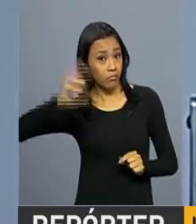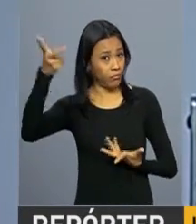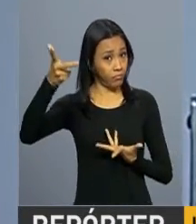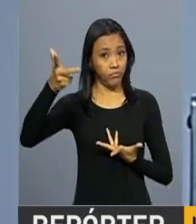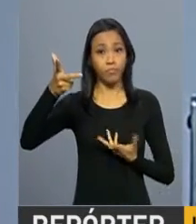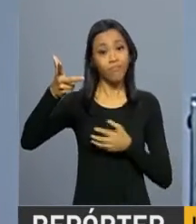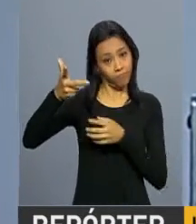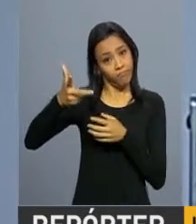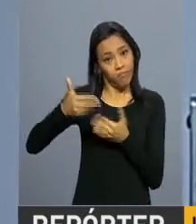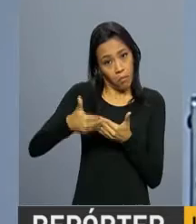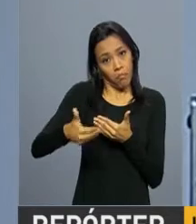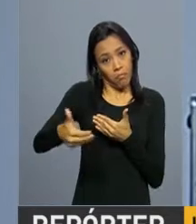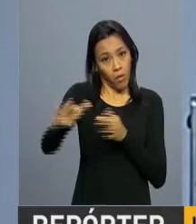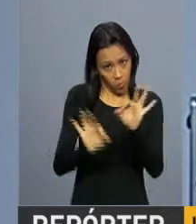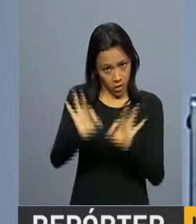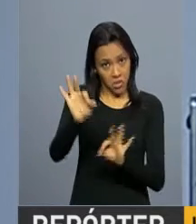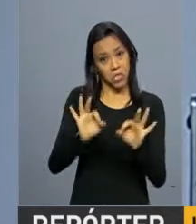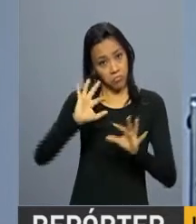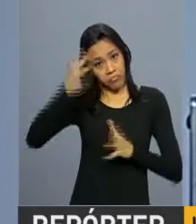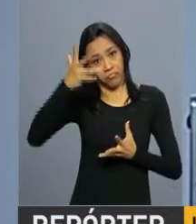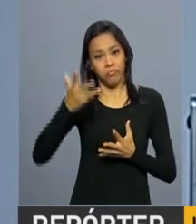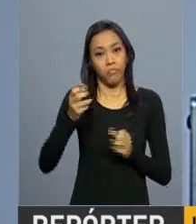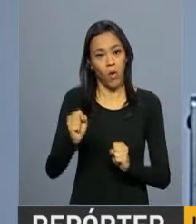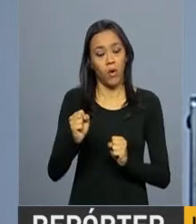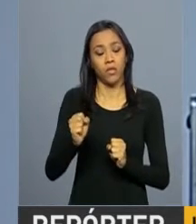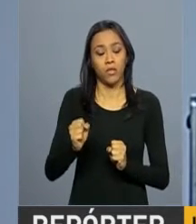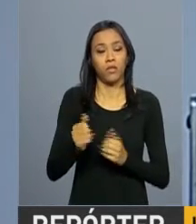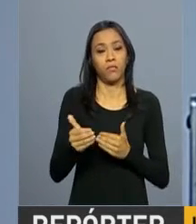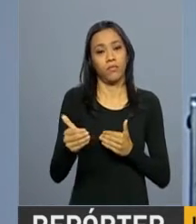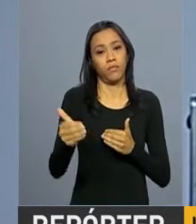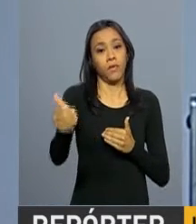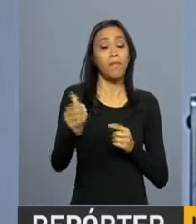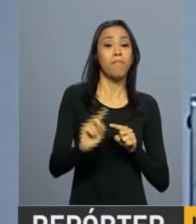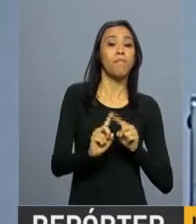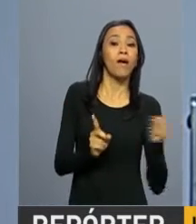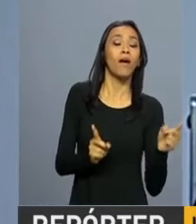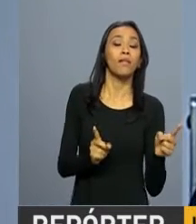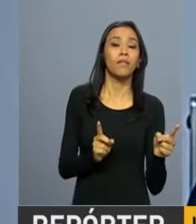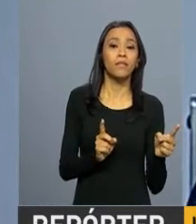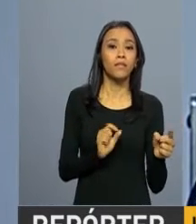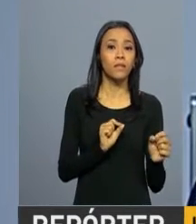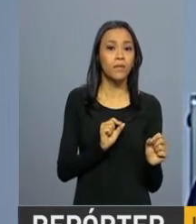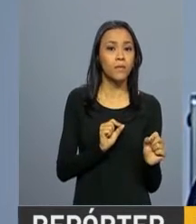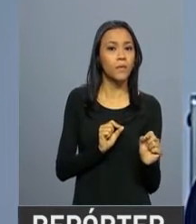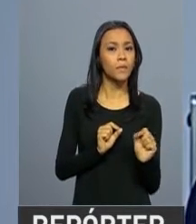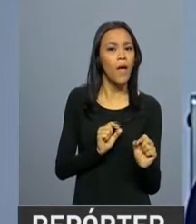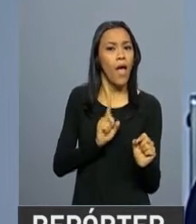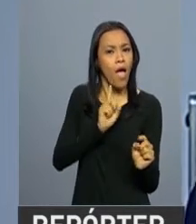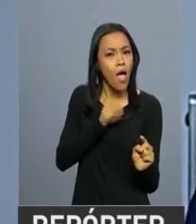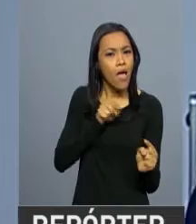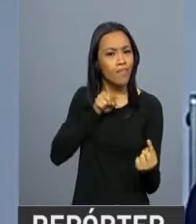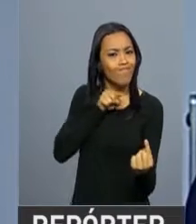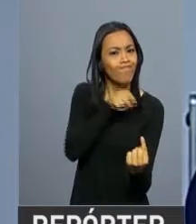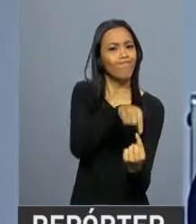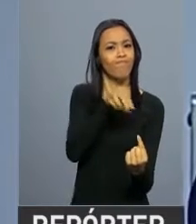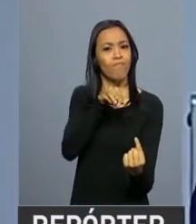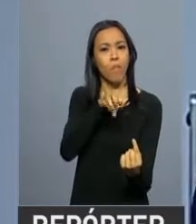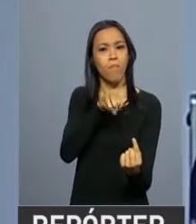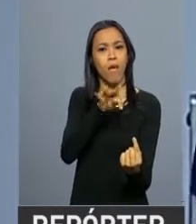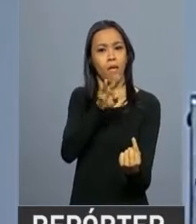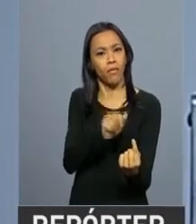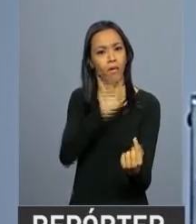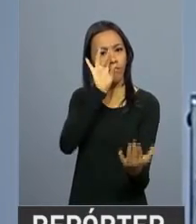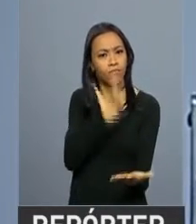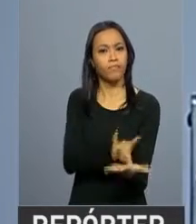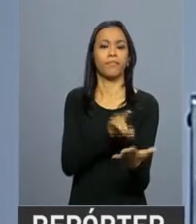de controle, não há dúvida. Mas, certamente, é uma meta realista e